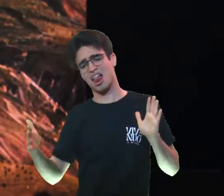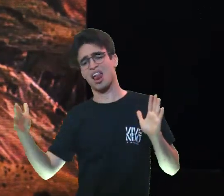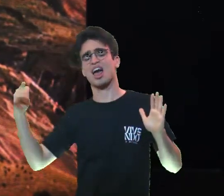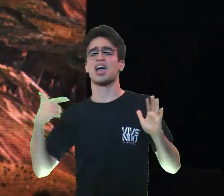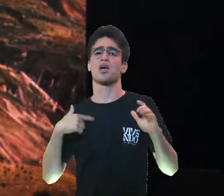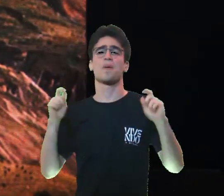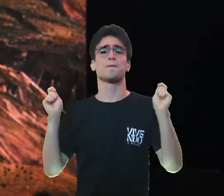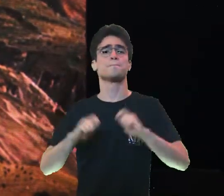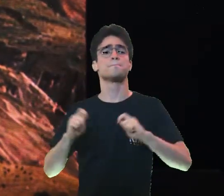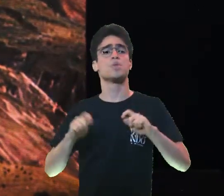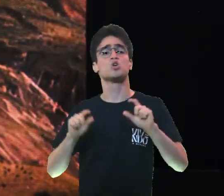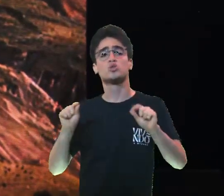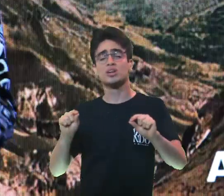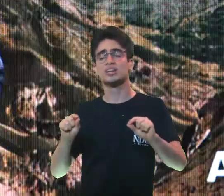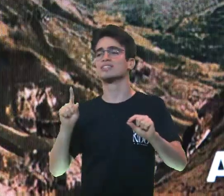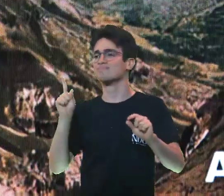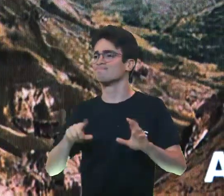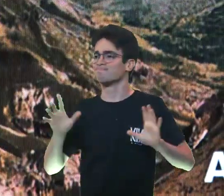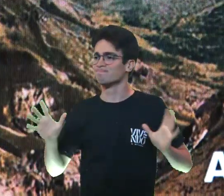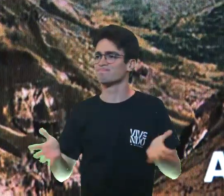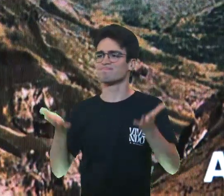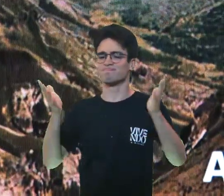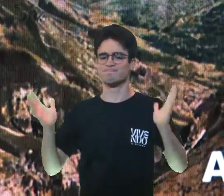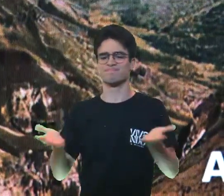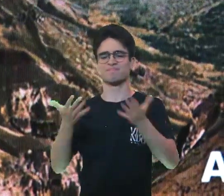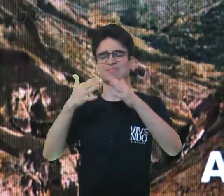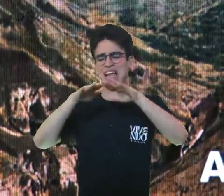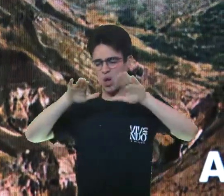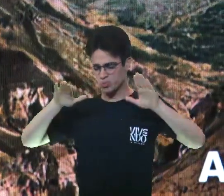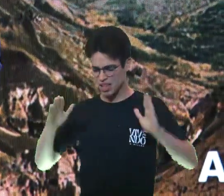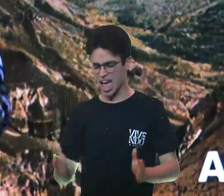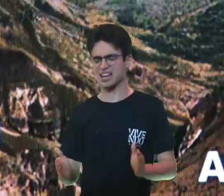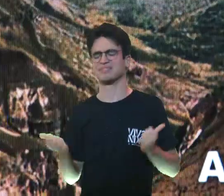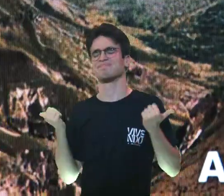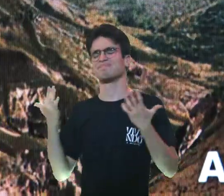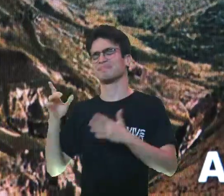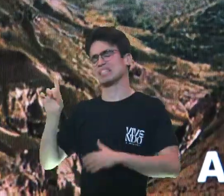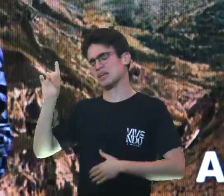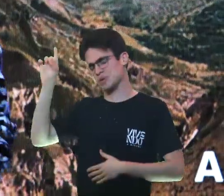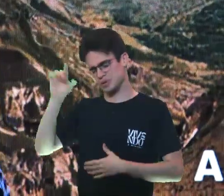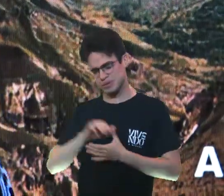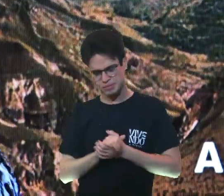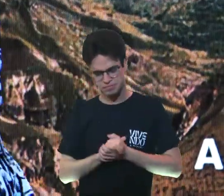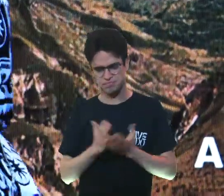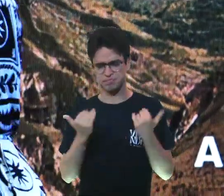muitos altares. Feche os seus olhos.